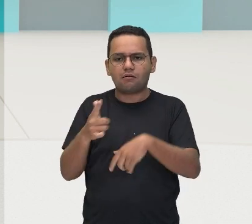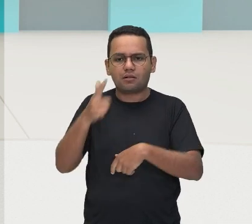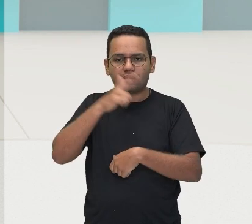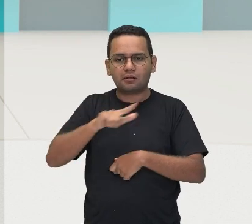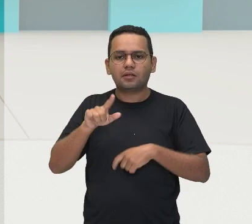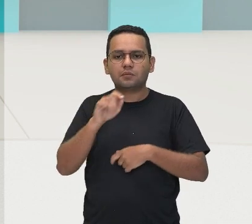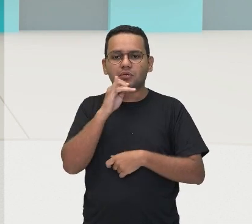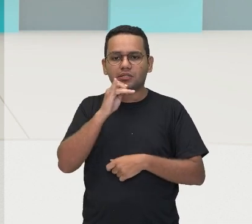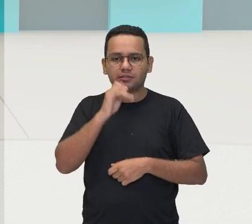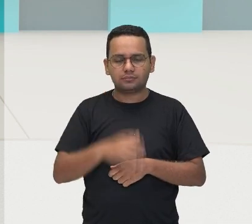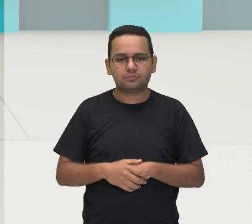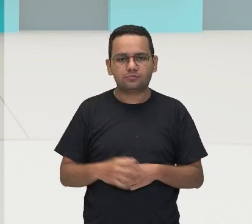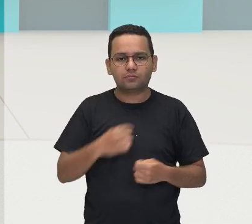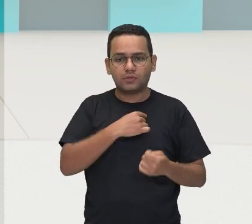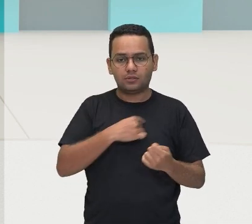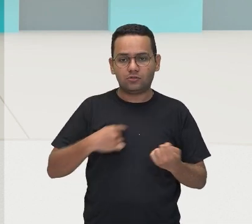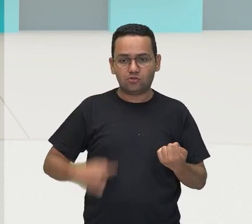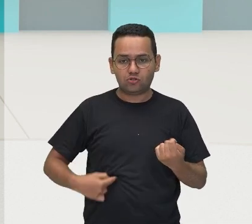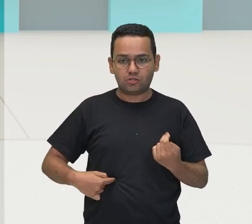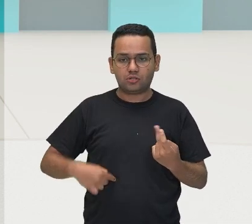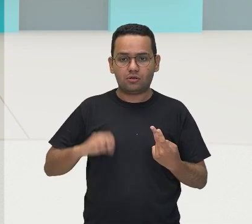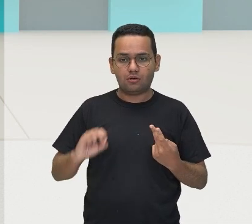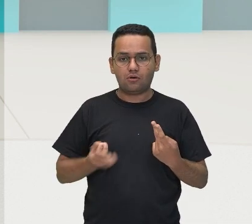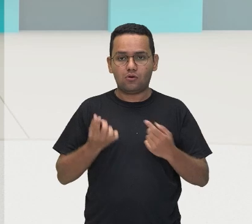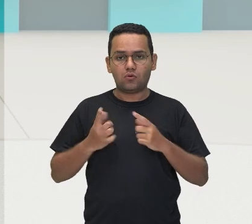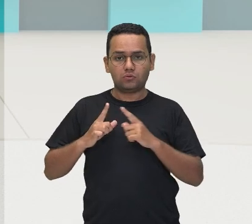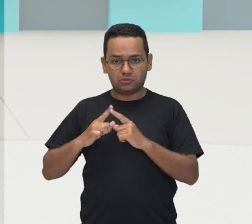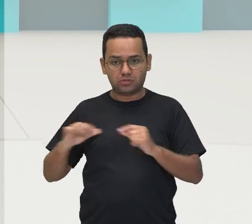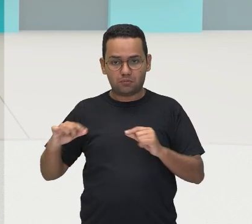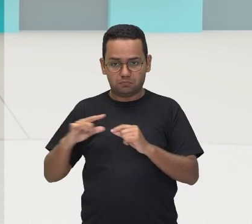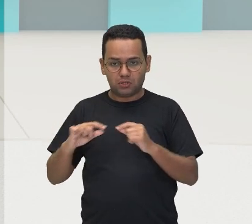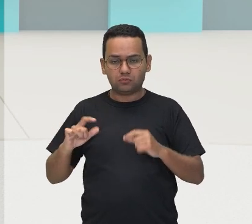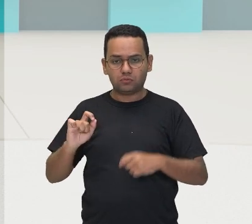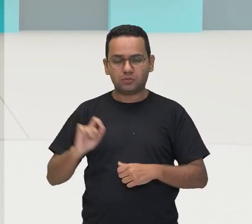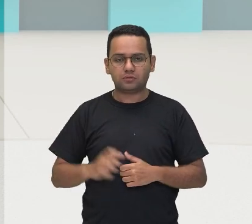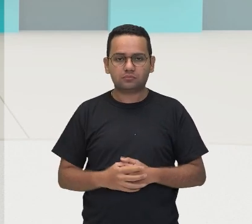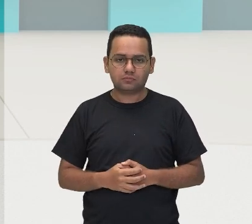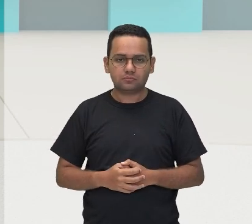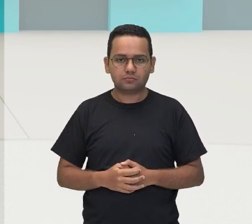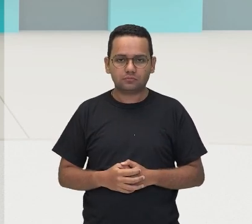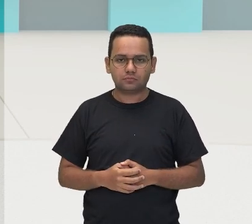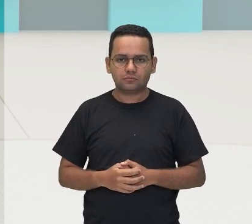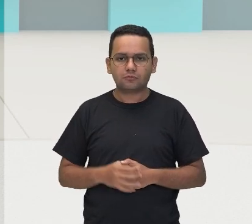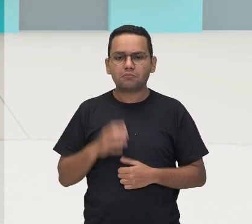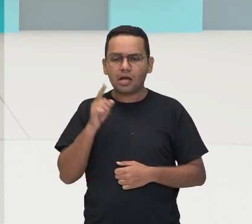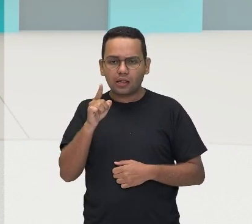China e no Japão, por exemplo, utilizava-se da luta